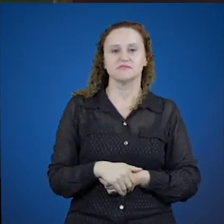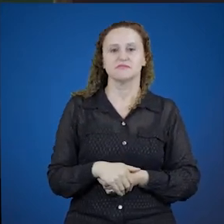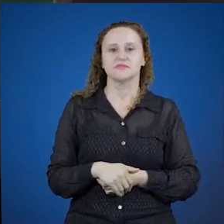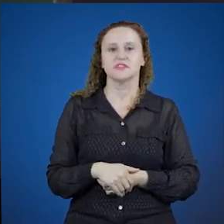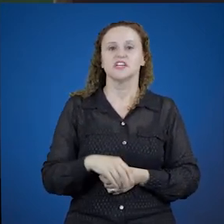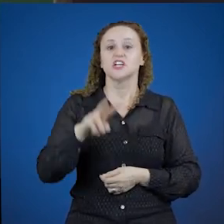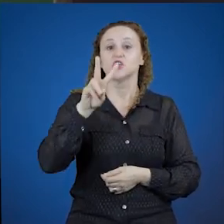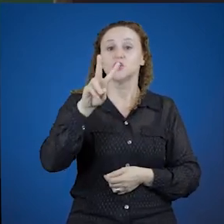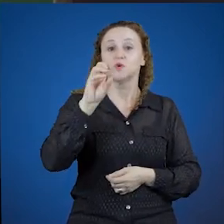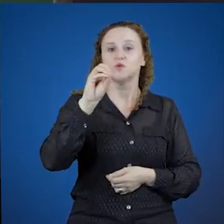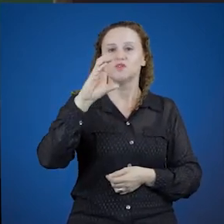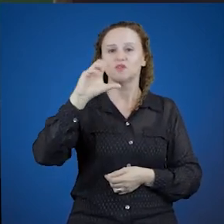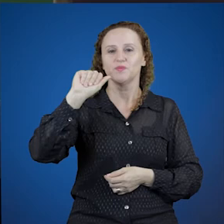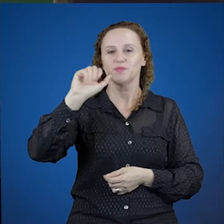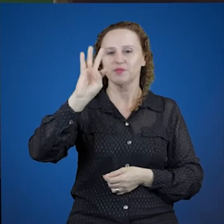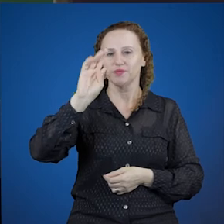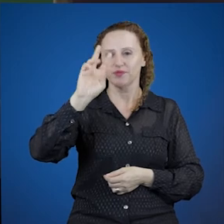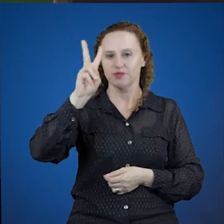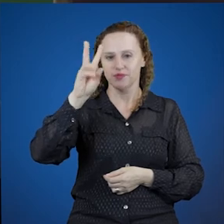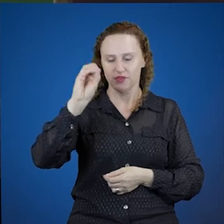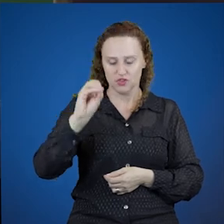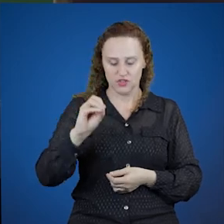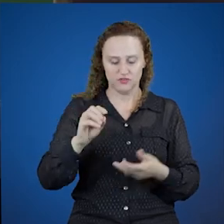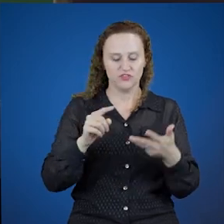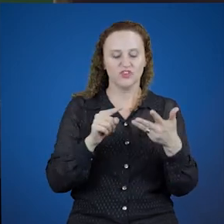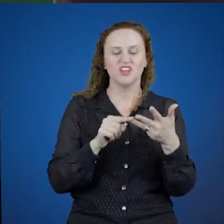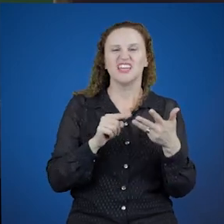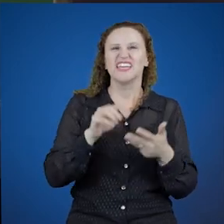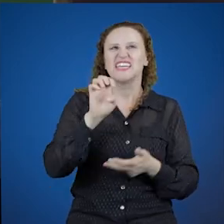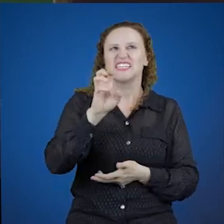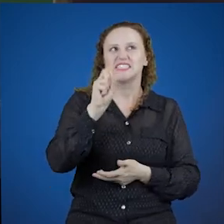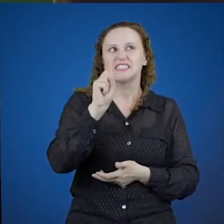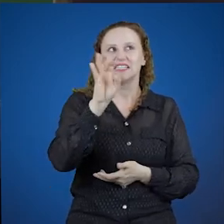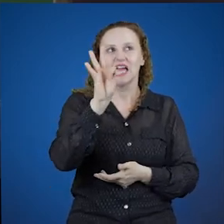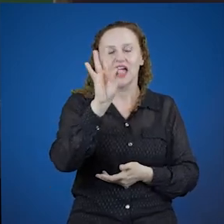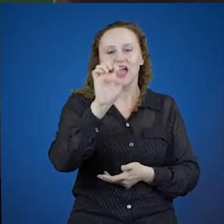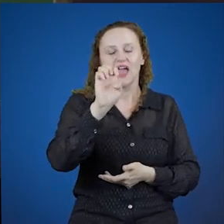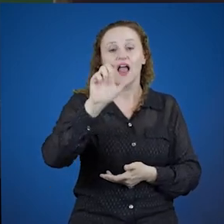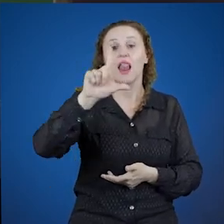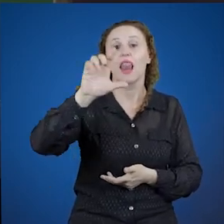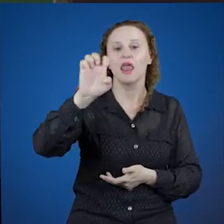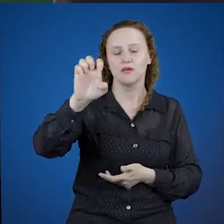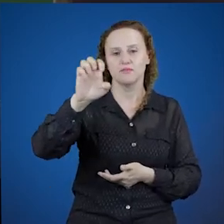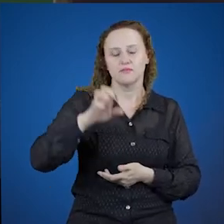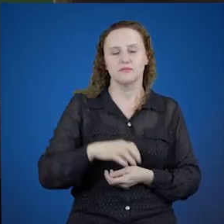e no vocativo plural Stelle